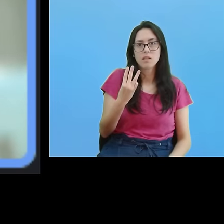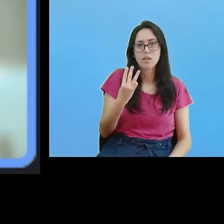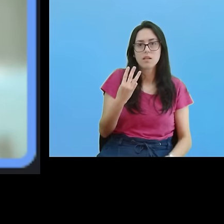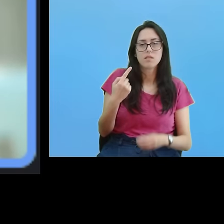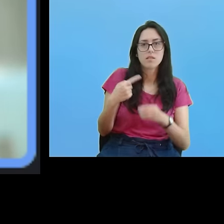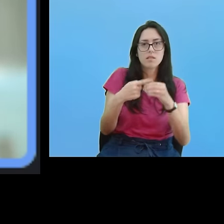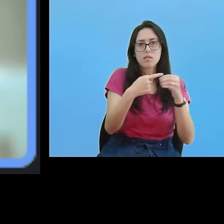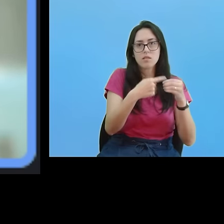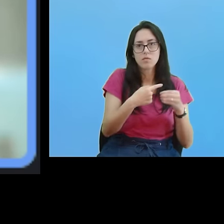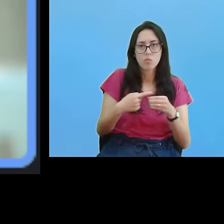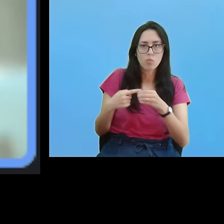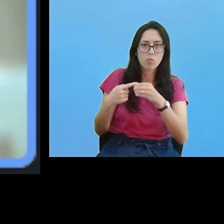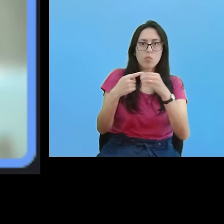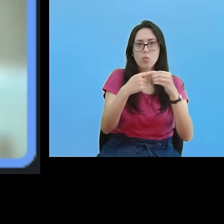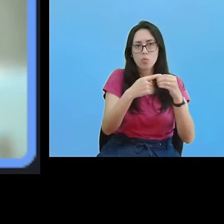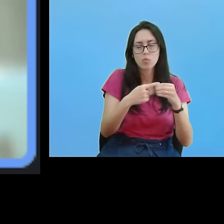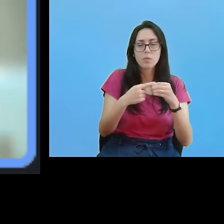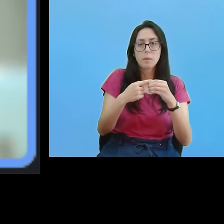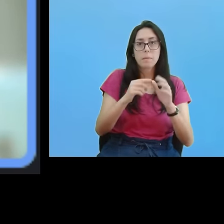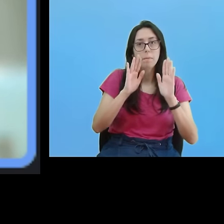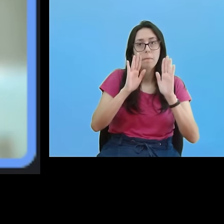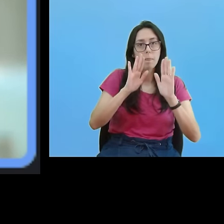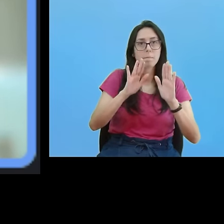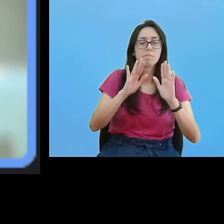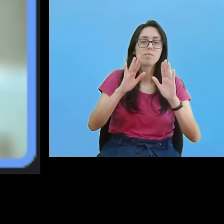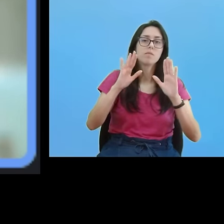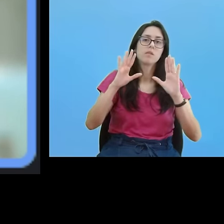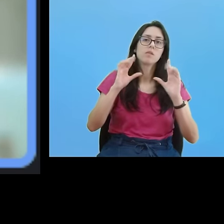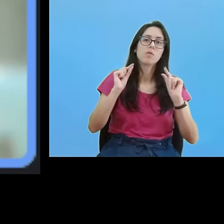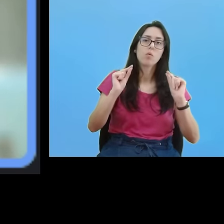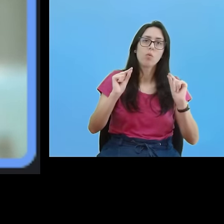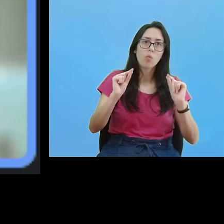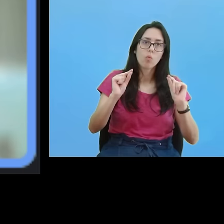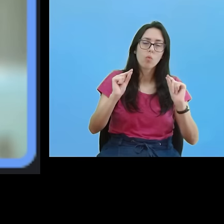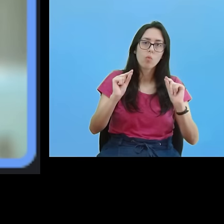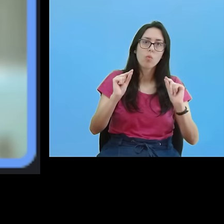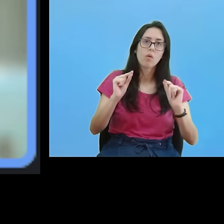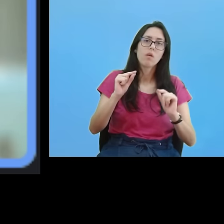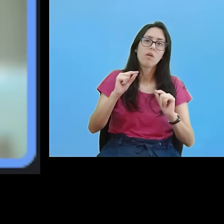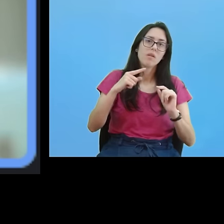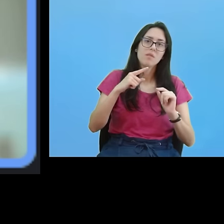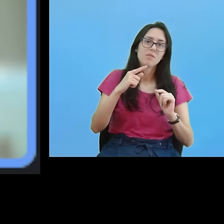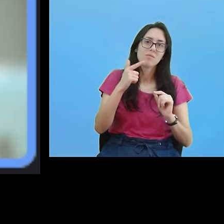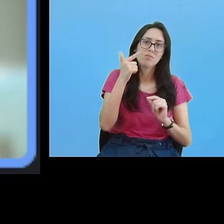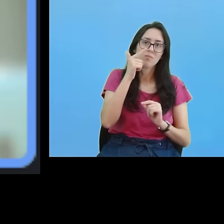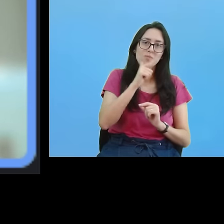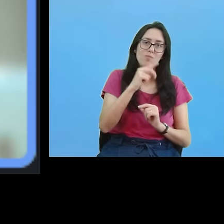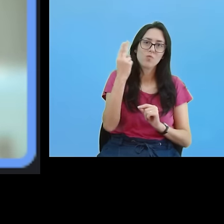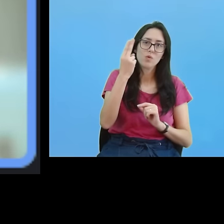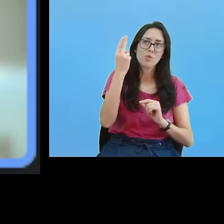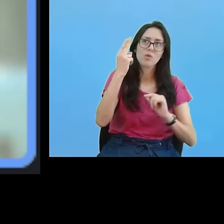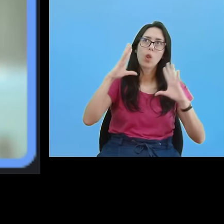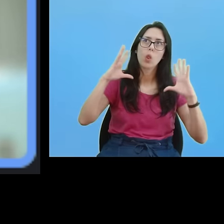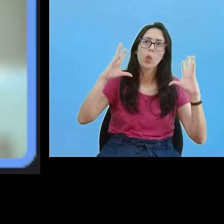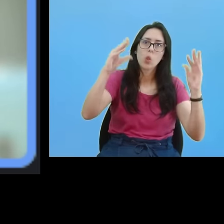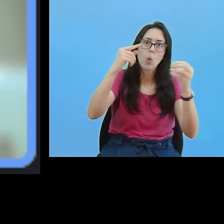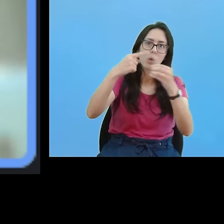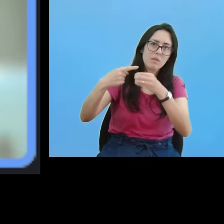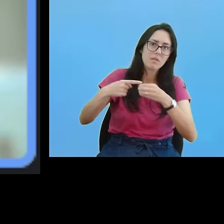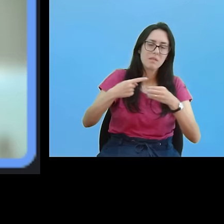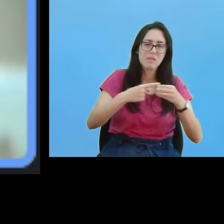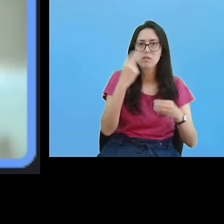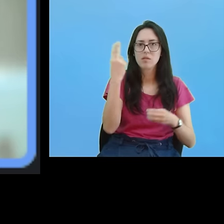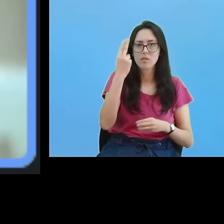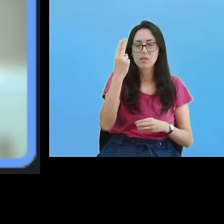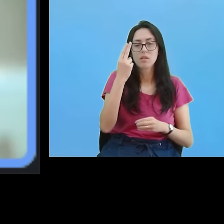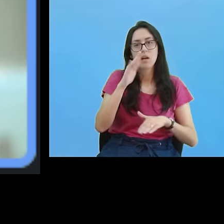nossos eventos podem, então, né, estar estendidos a todos esses municípios que têm pessoas cegas. Em alguns momentos do ano a